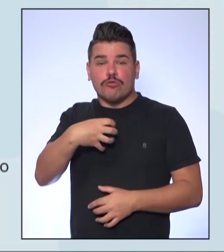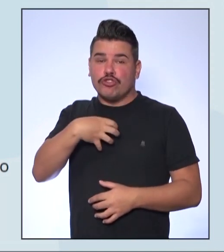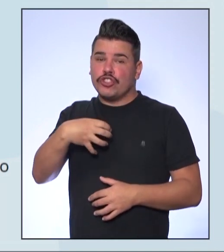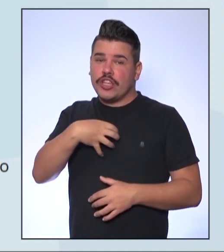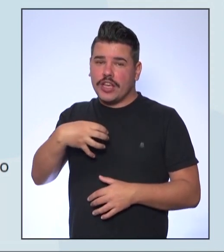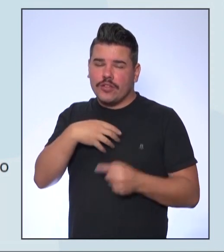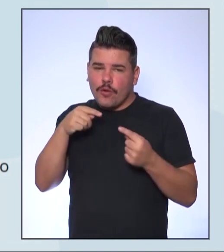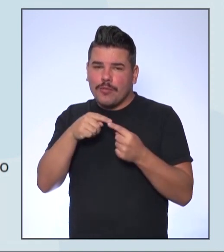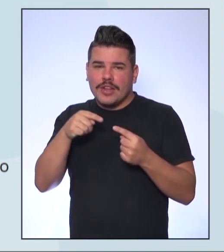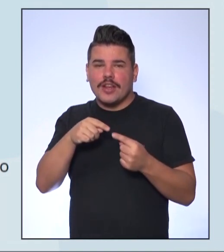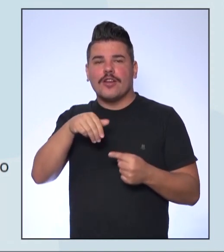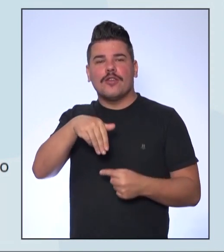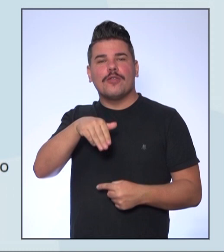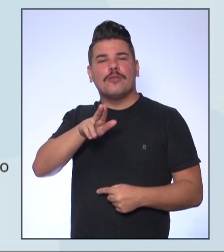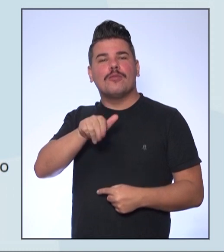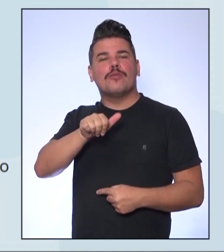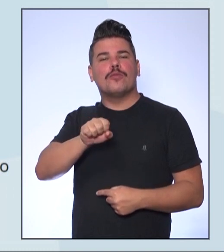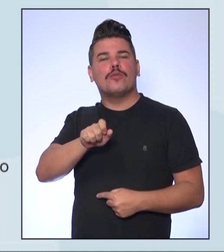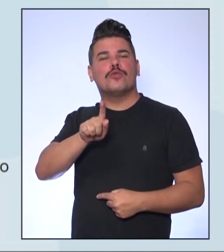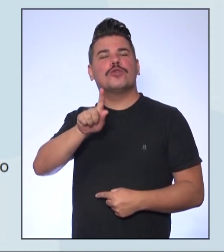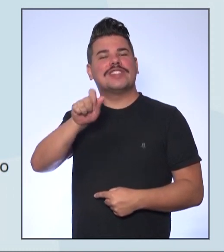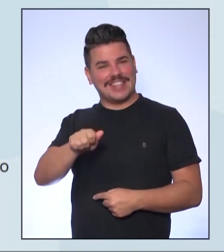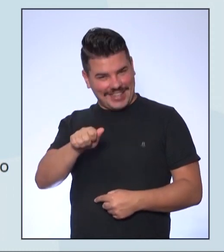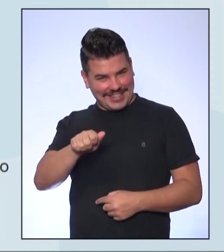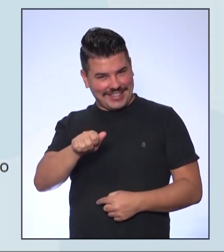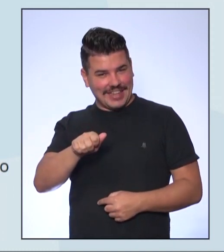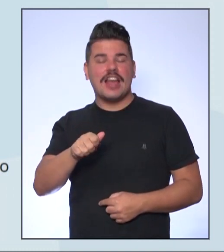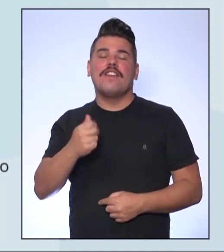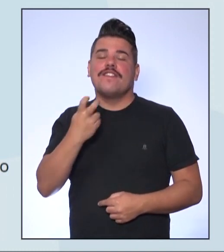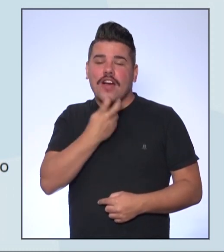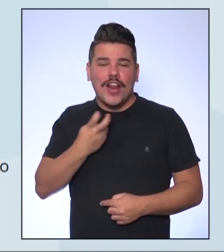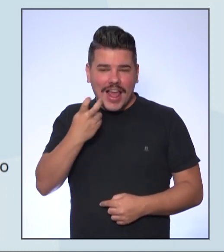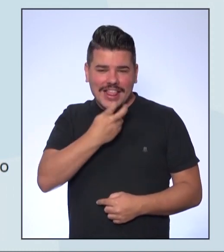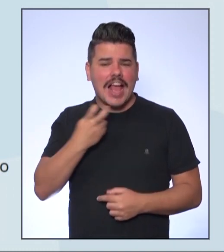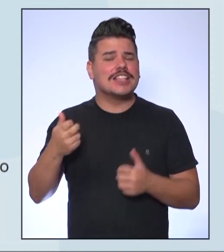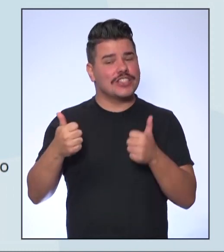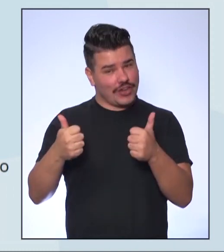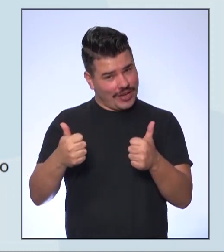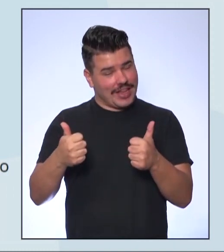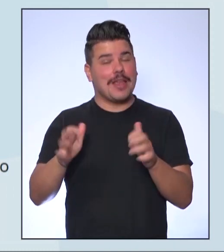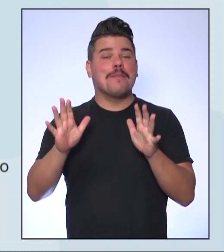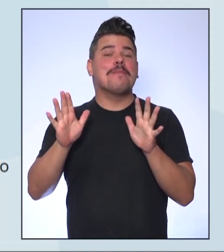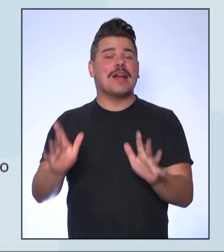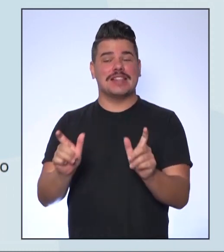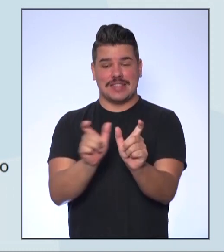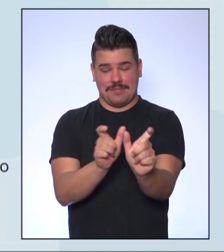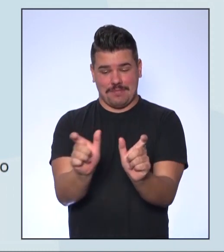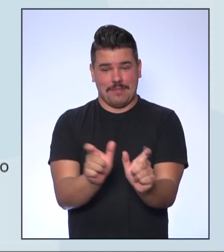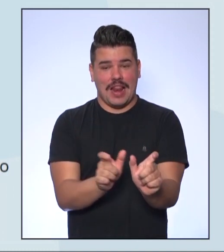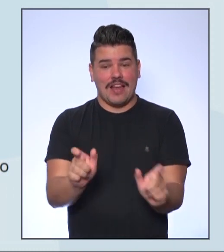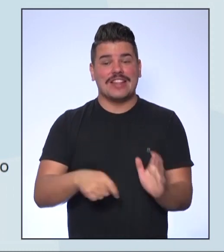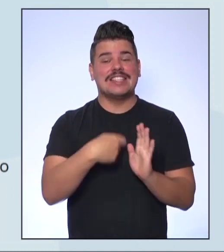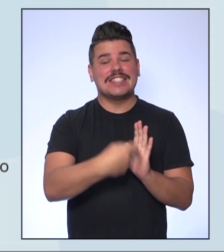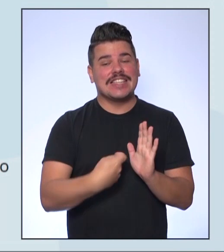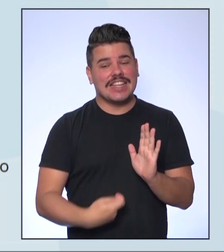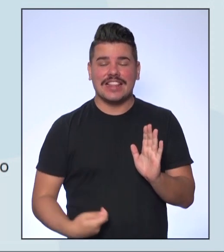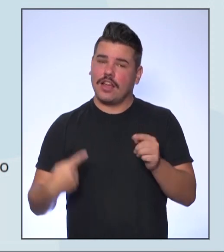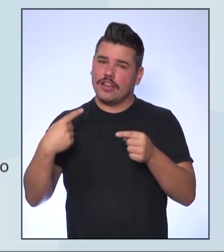Isso. Uma musguinha. Isso. Uma musga. De acordo com a classe gramatical, é importante a gente